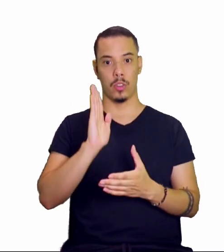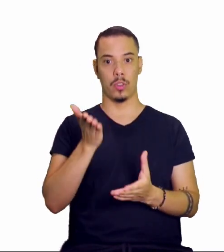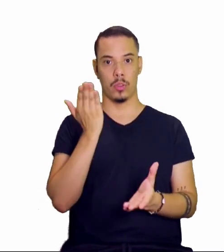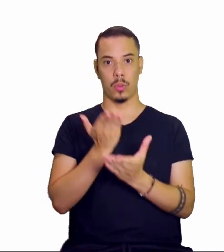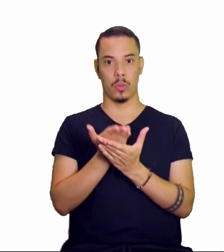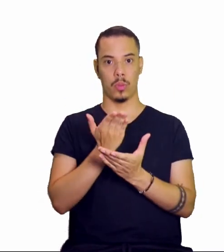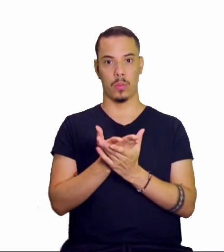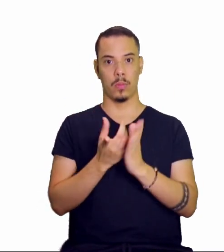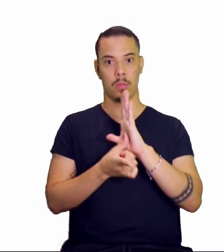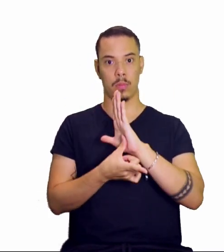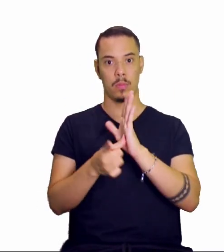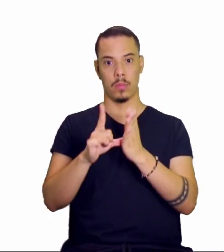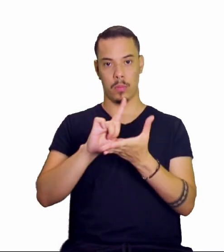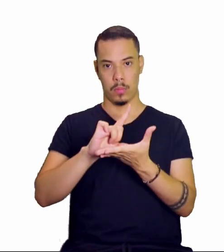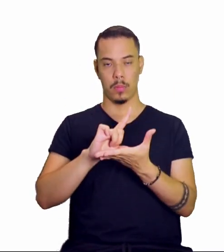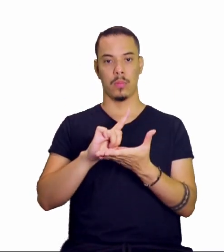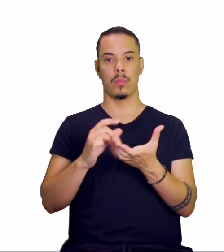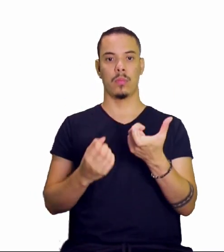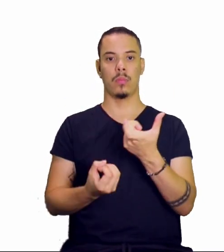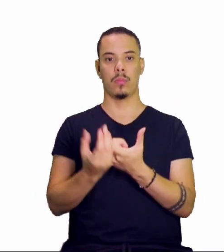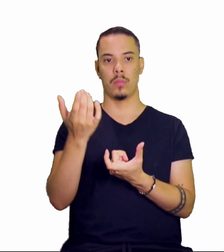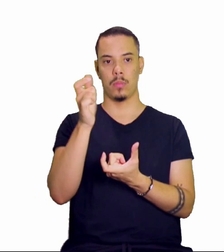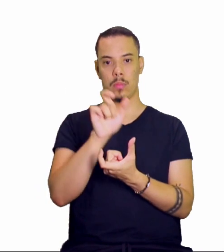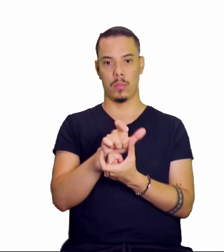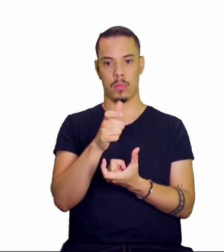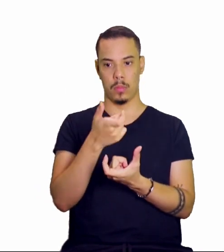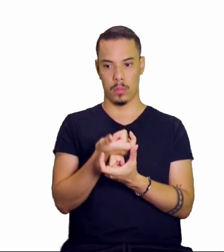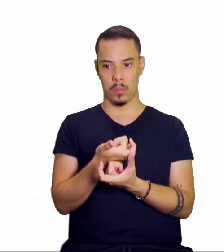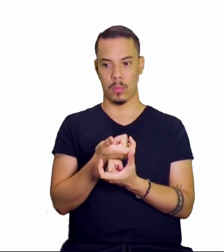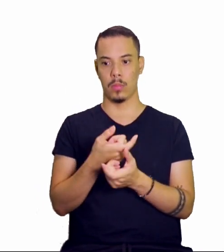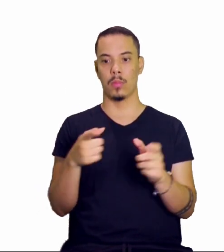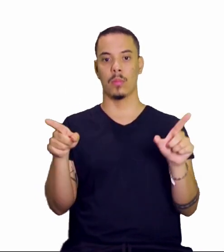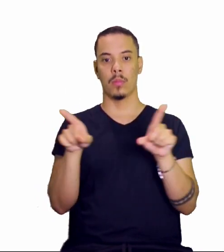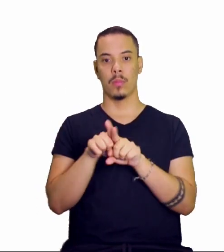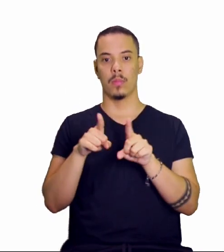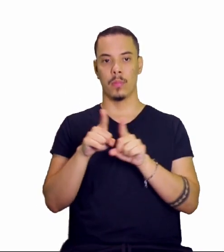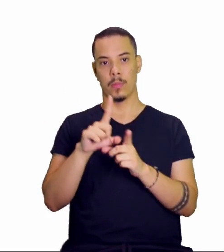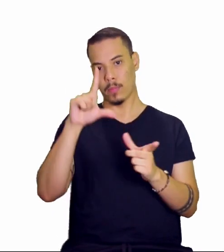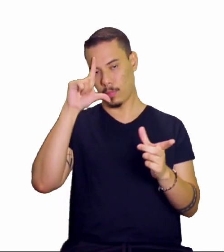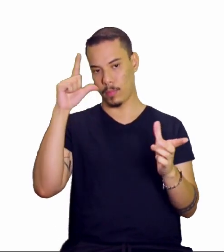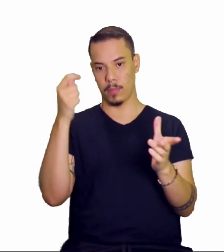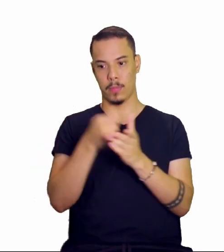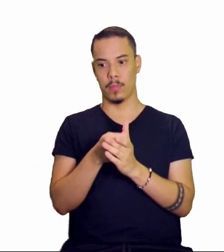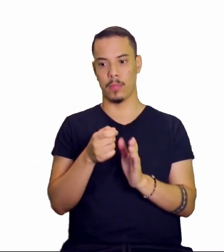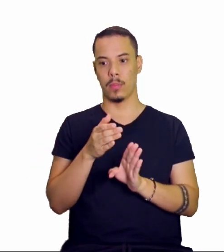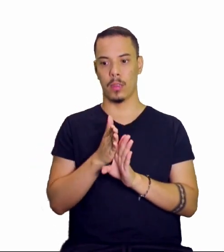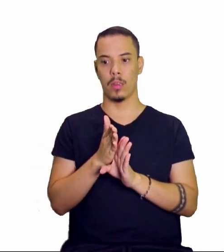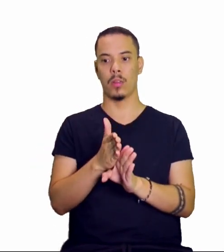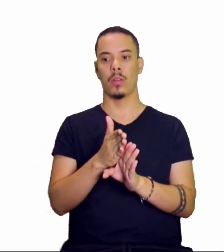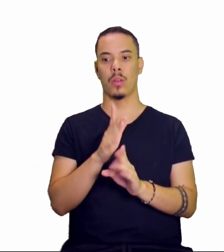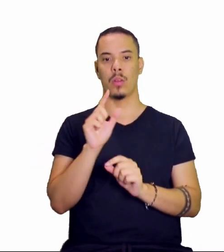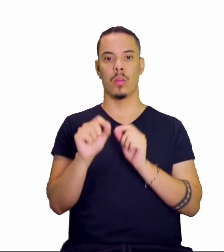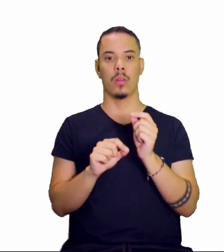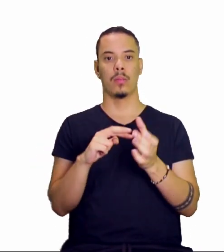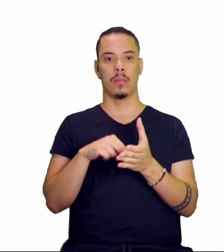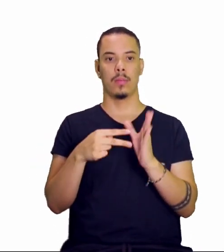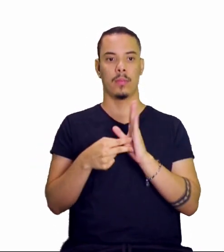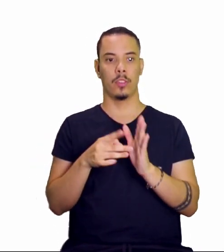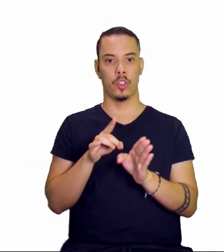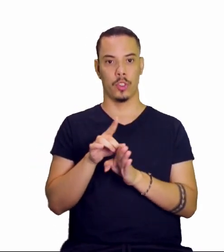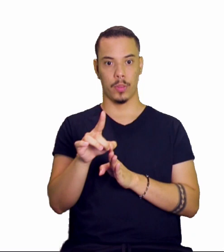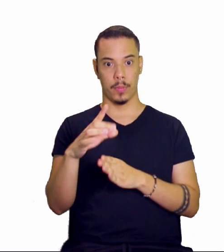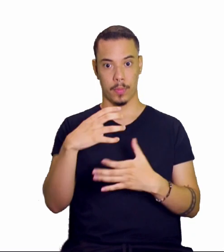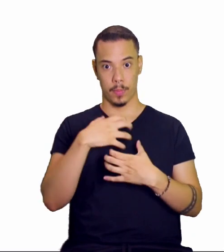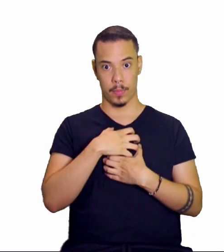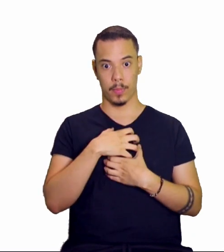né? O módulo. Vamos ver outra ali, olha só. Determina a orientação da grandeza, isso é direção e sentido. E por